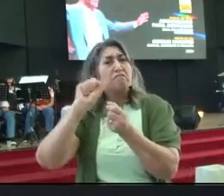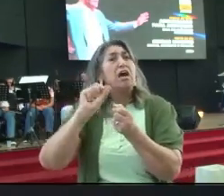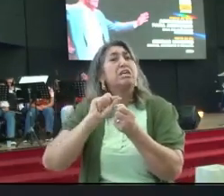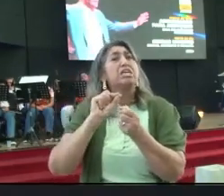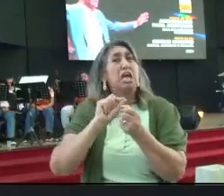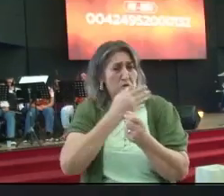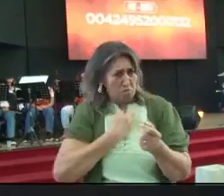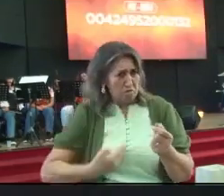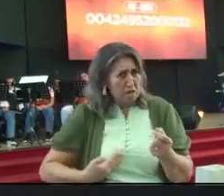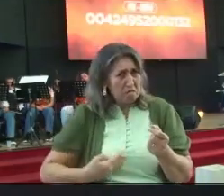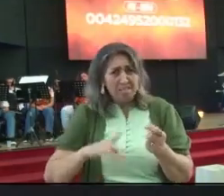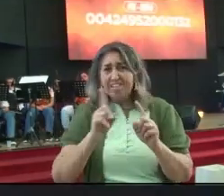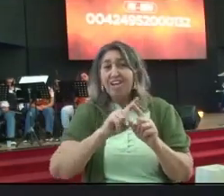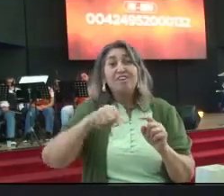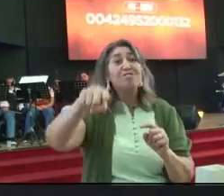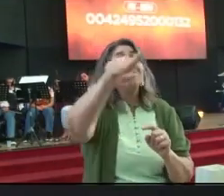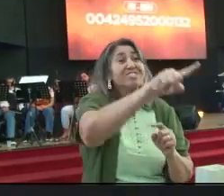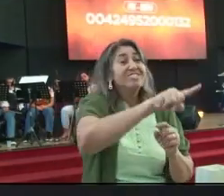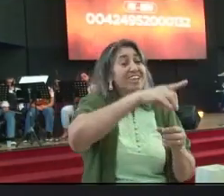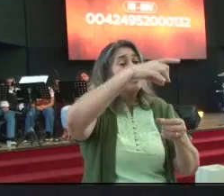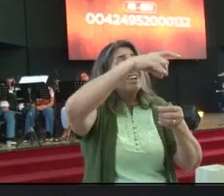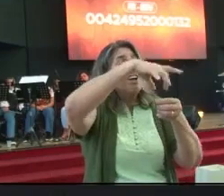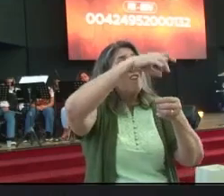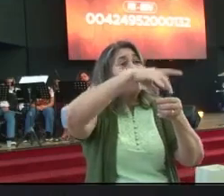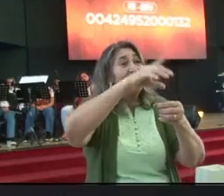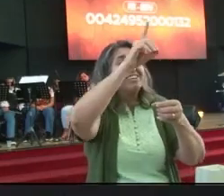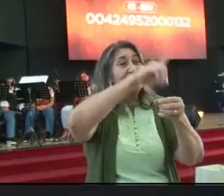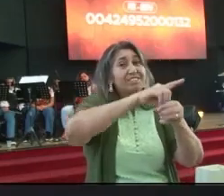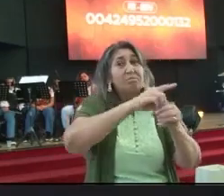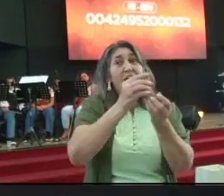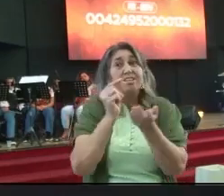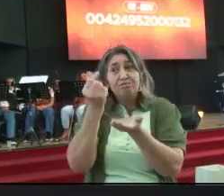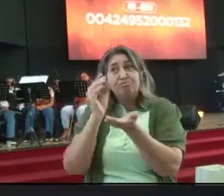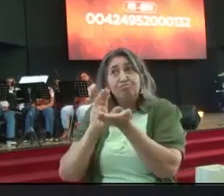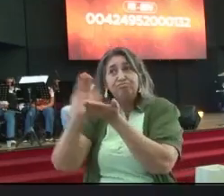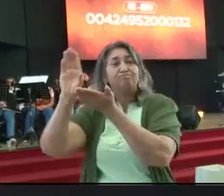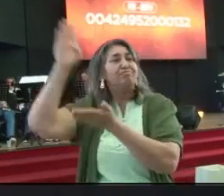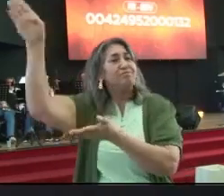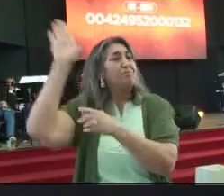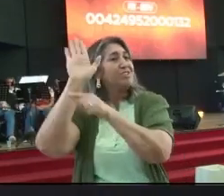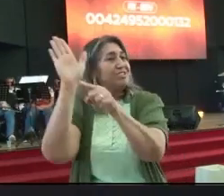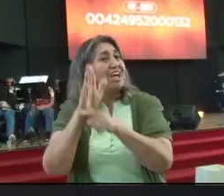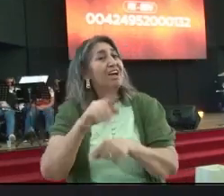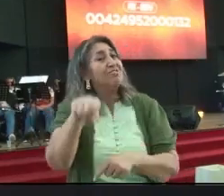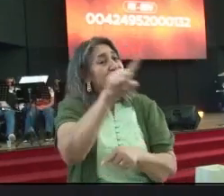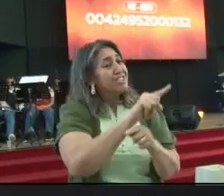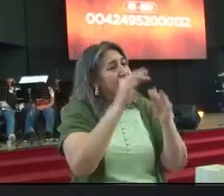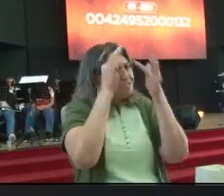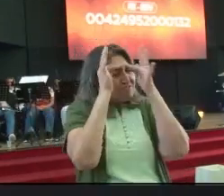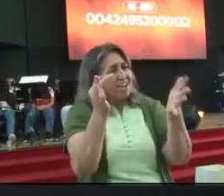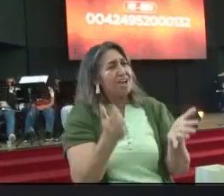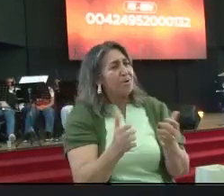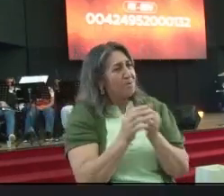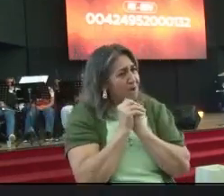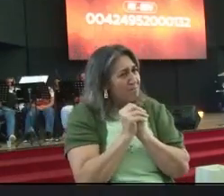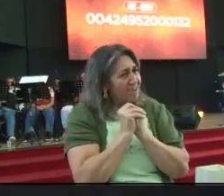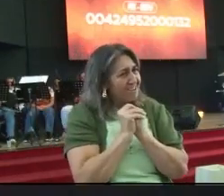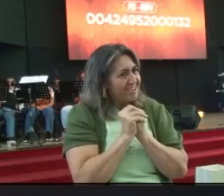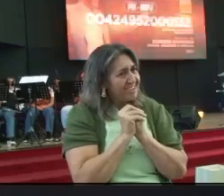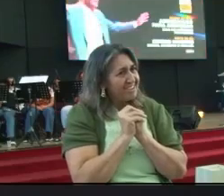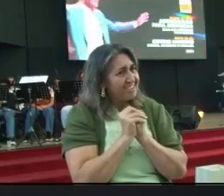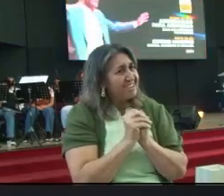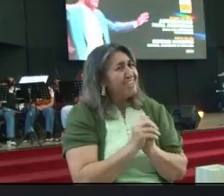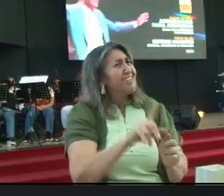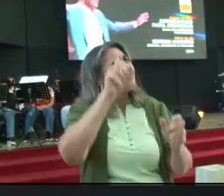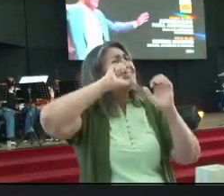Você. Porque você tem sido fiel, você tem sido generoso, você tem sido dizimista, você tem sido abençoado, e